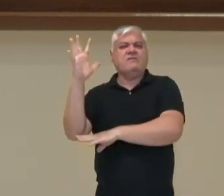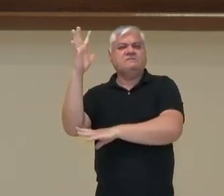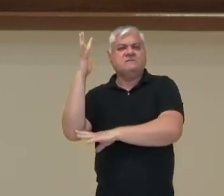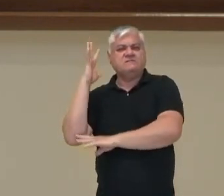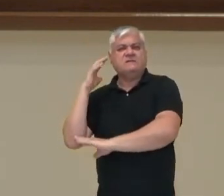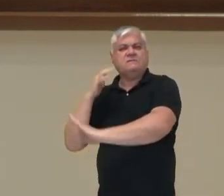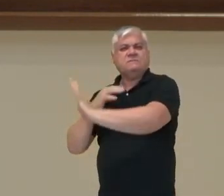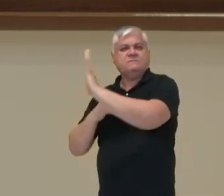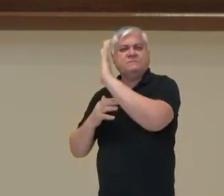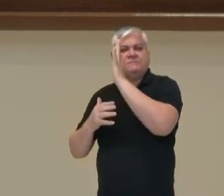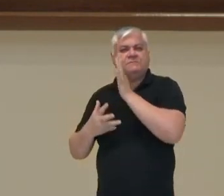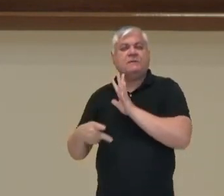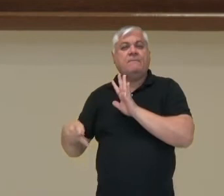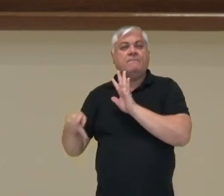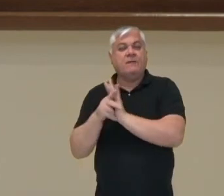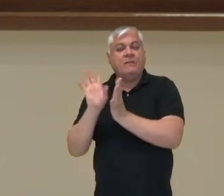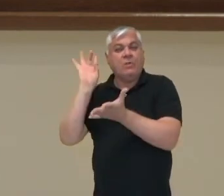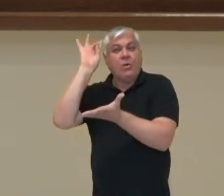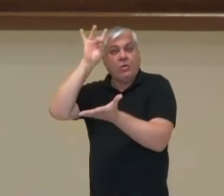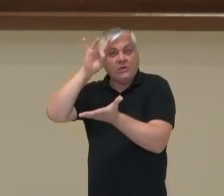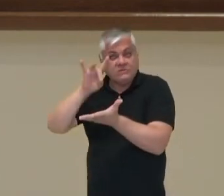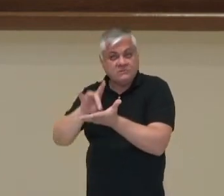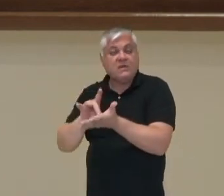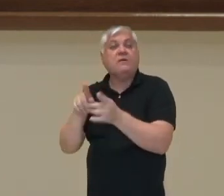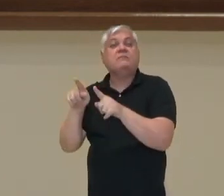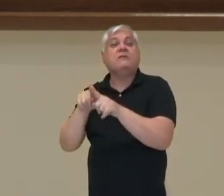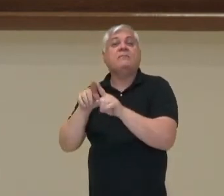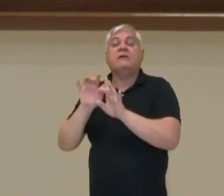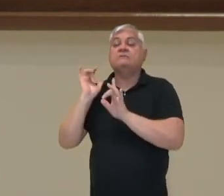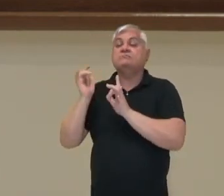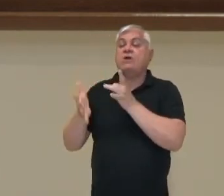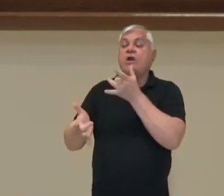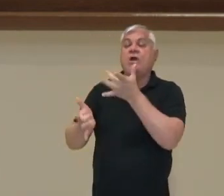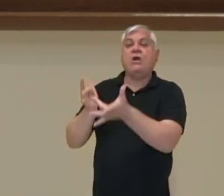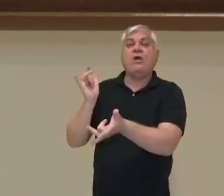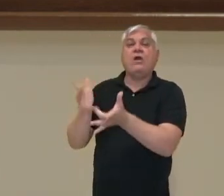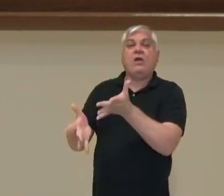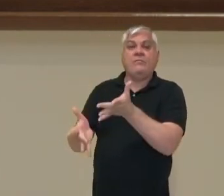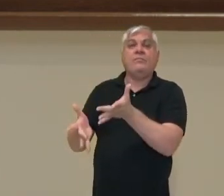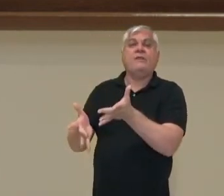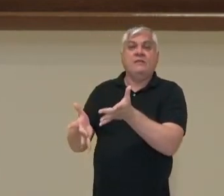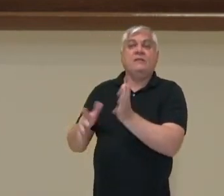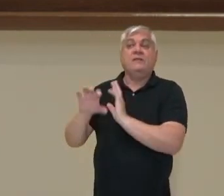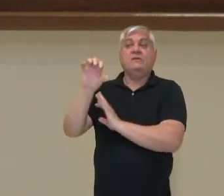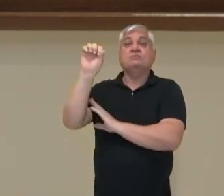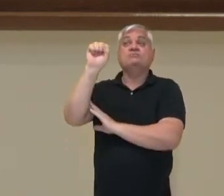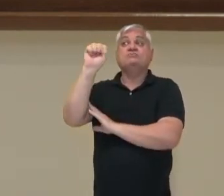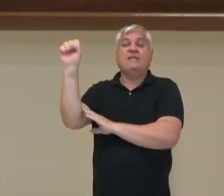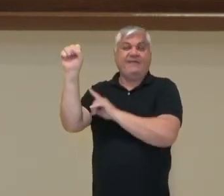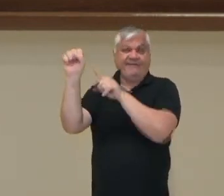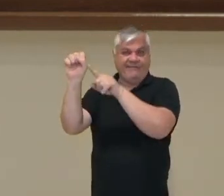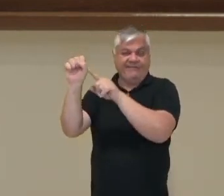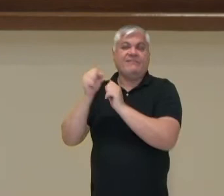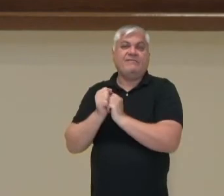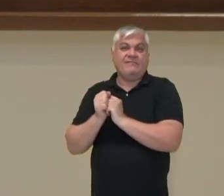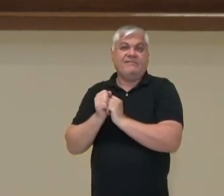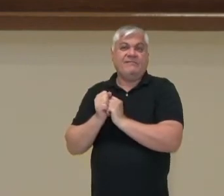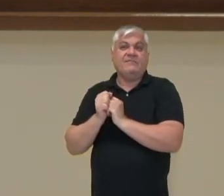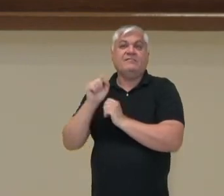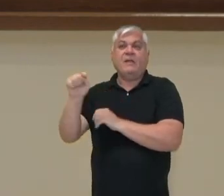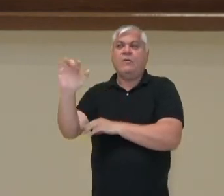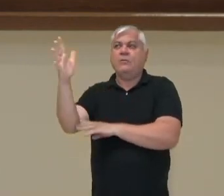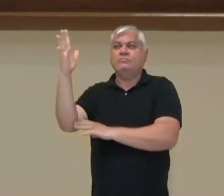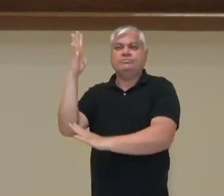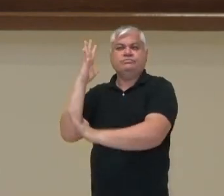era original e dos remanescentes que temos na atualidade na região sudeste, especialmente a